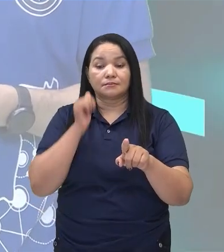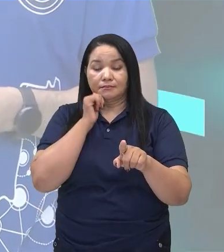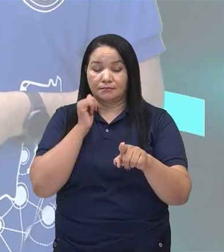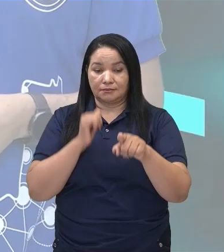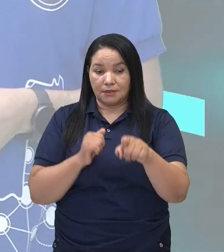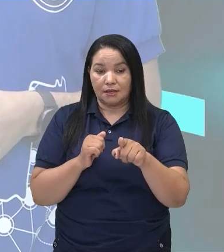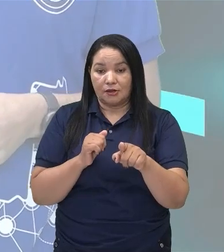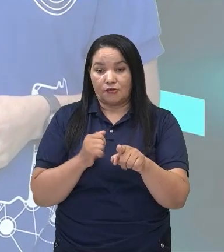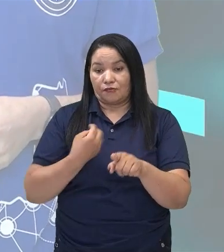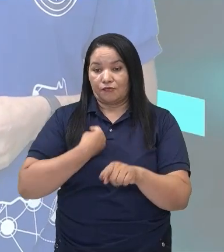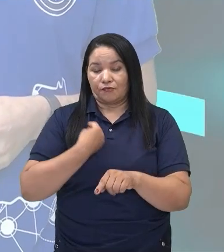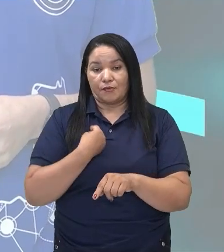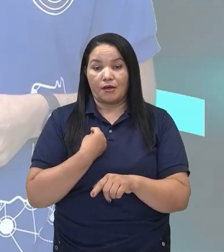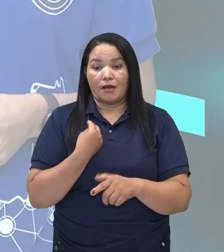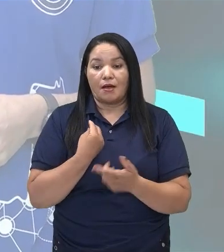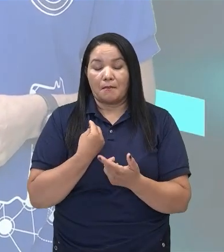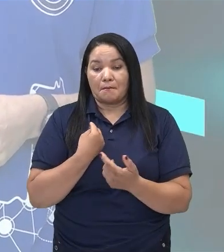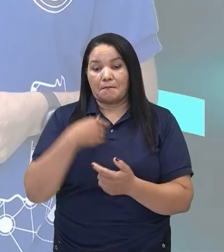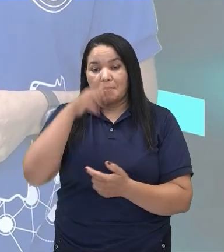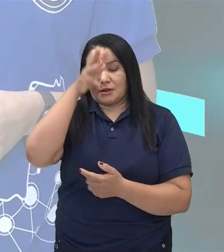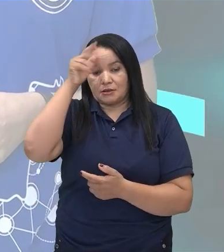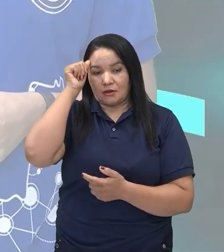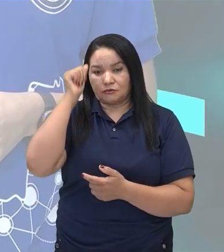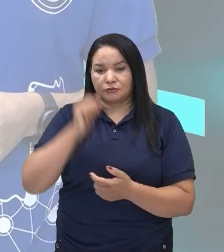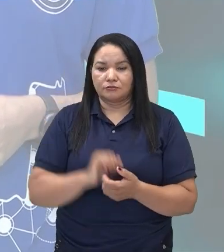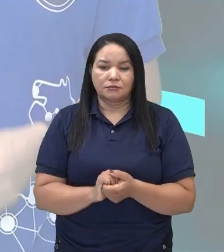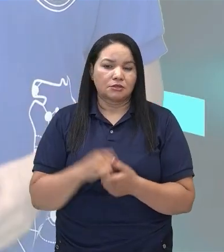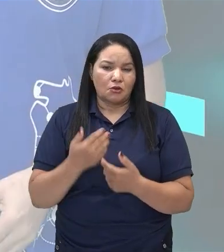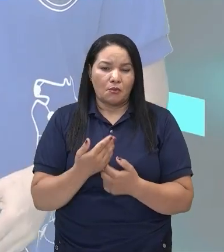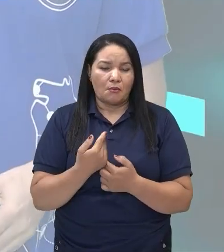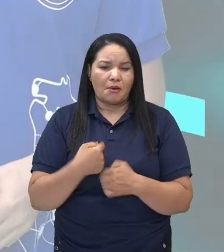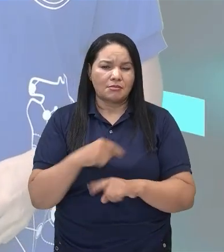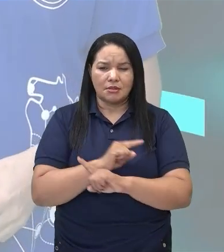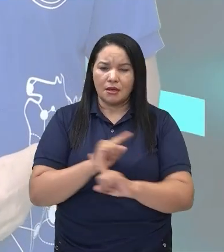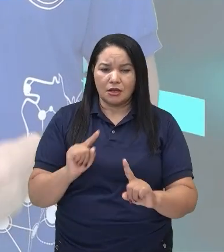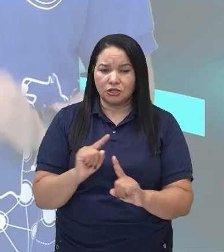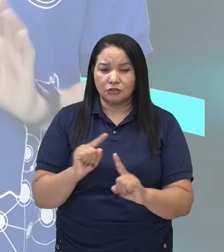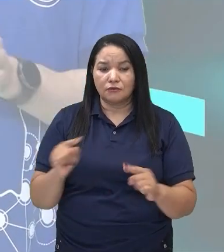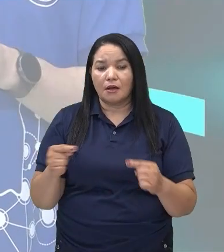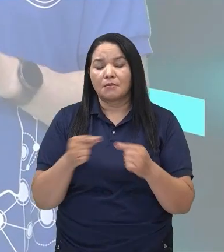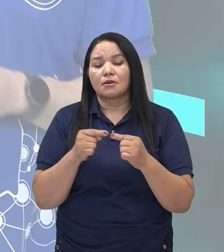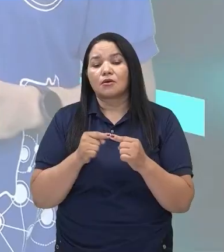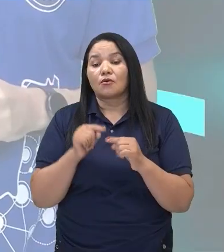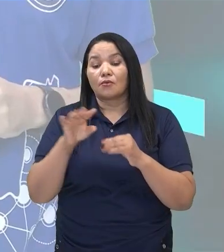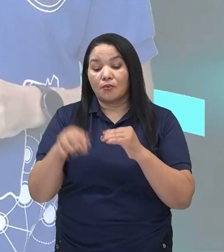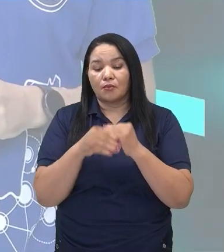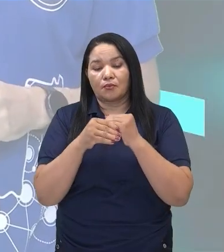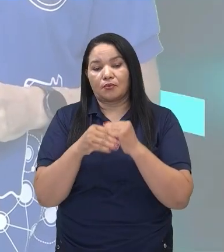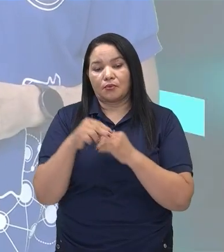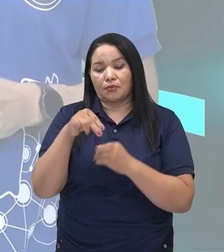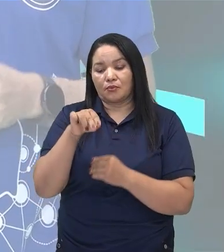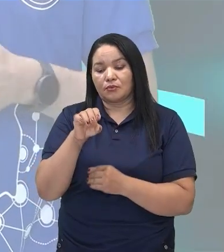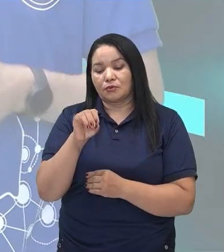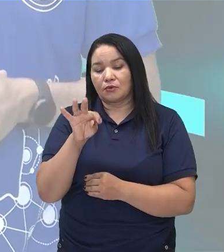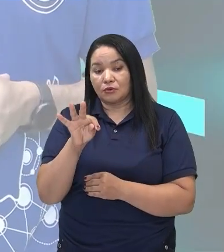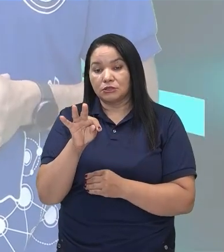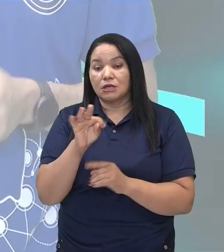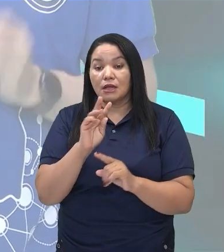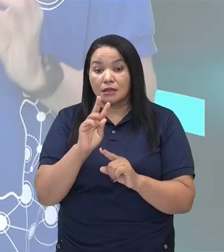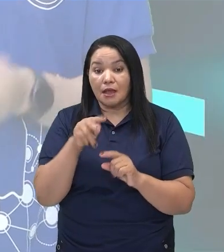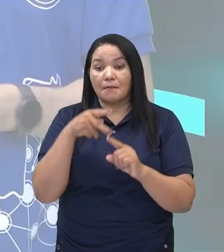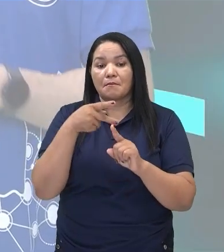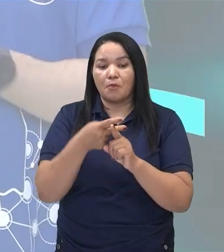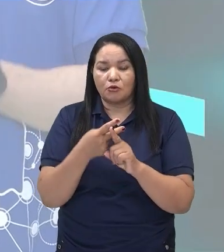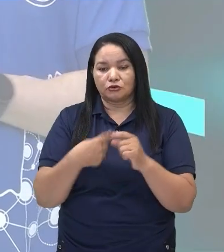Manaus. Como que seria essa forma negativa, então, para essa frase? Basta colocar o not sempre depois do verbo. Nesse caso aqui, o